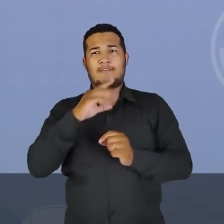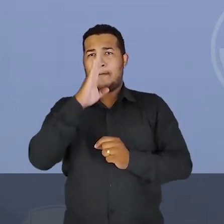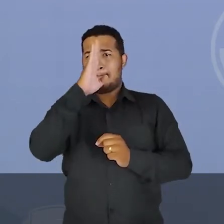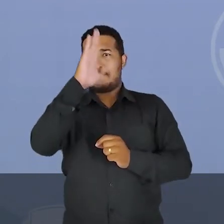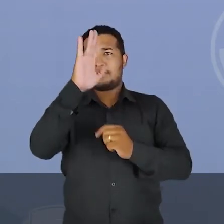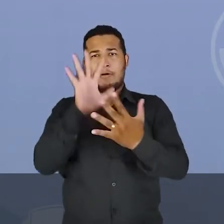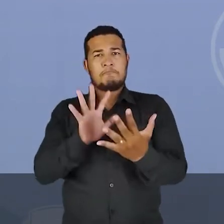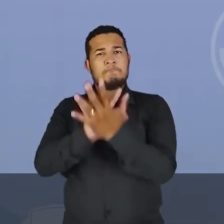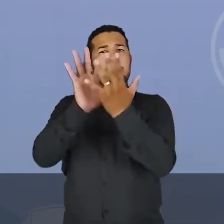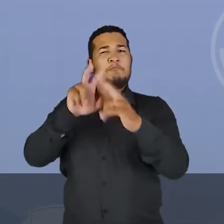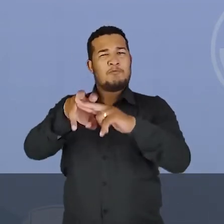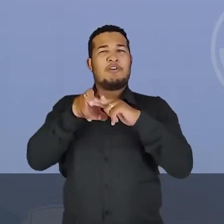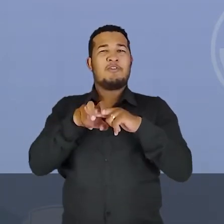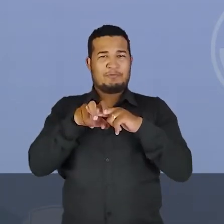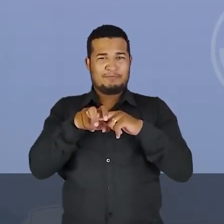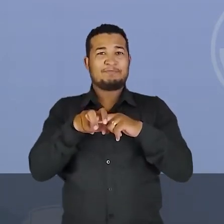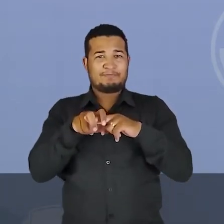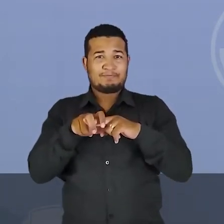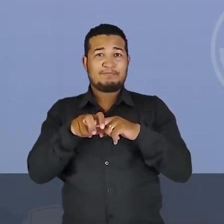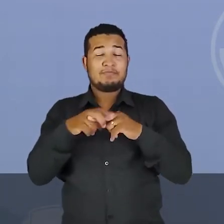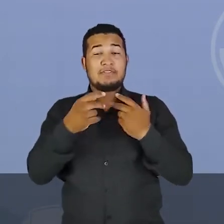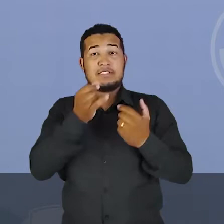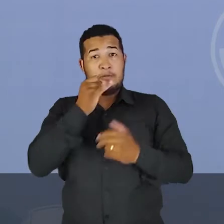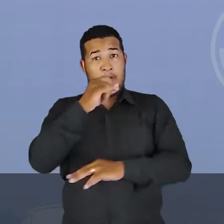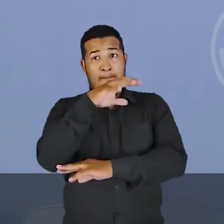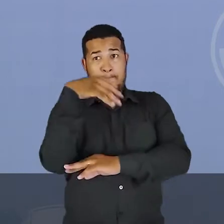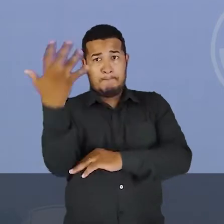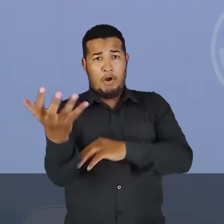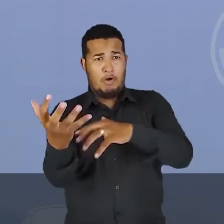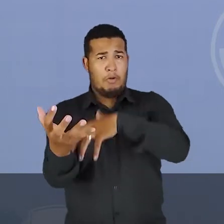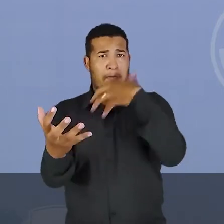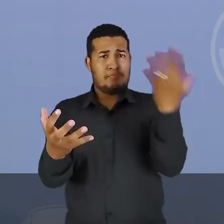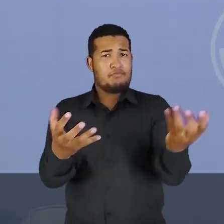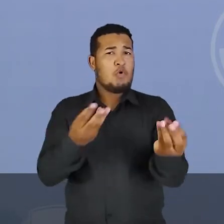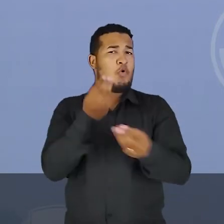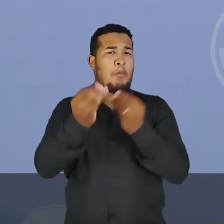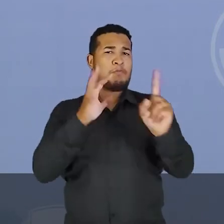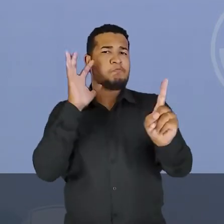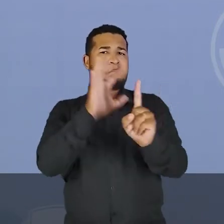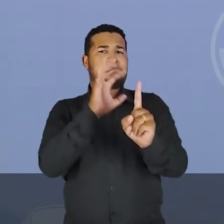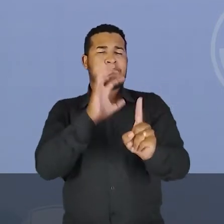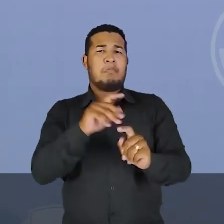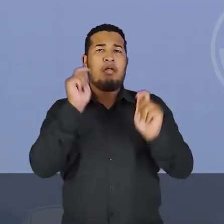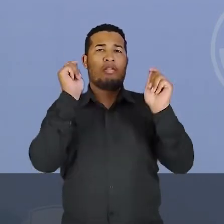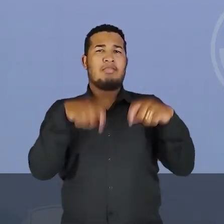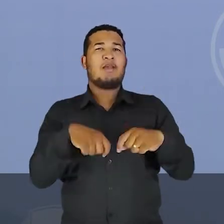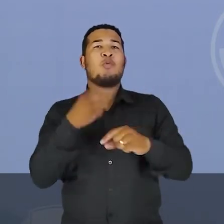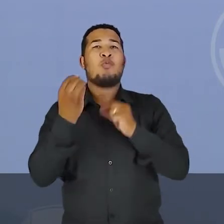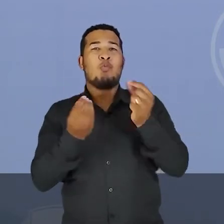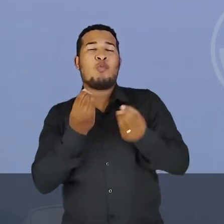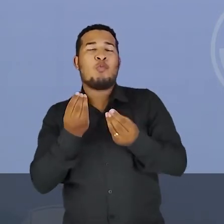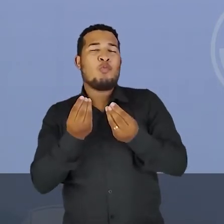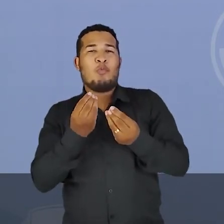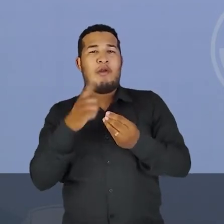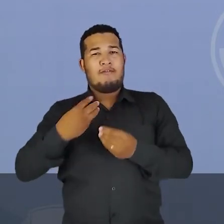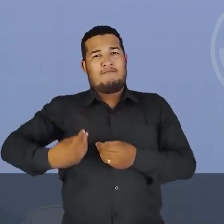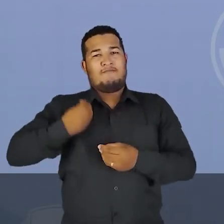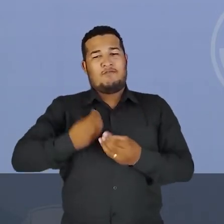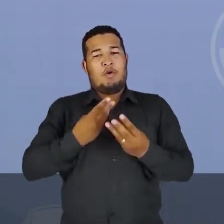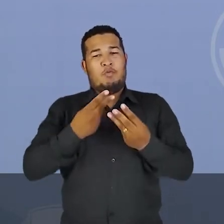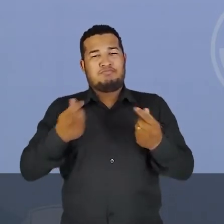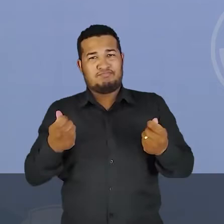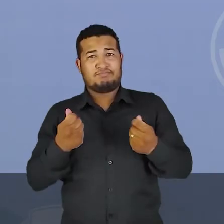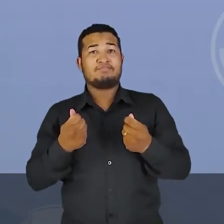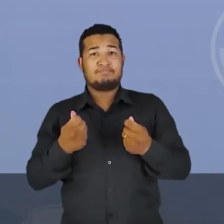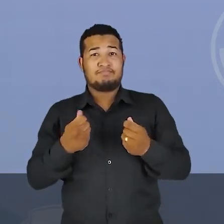impactos gerados por esse desmatamento, como que o desmatamento ele pode afetar a nossa qualidade de vida, né? Então, o